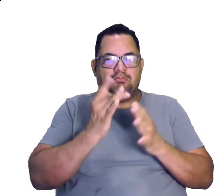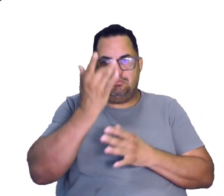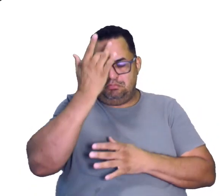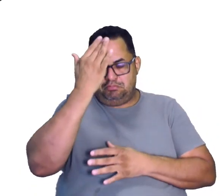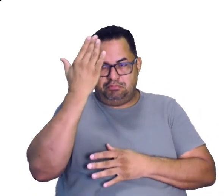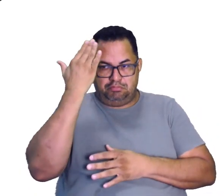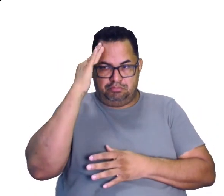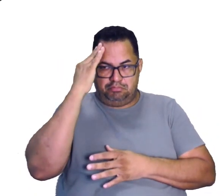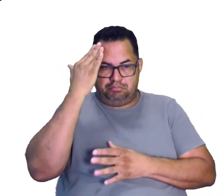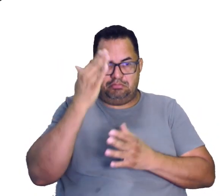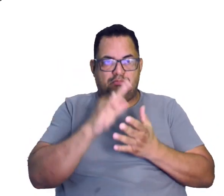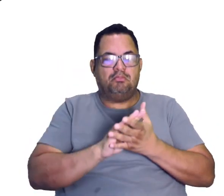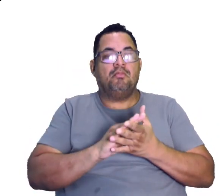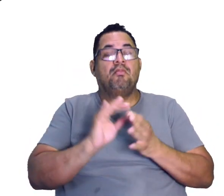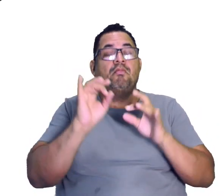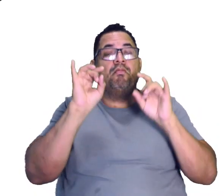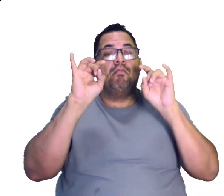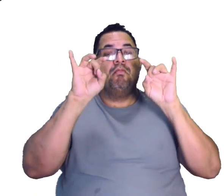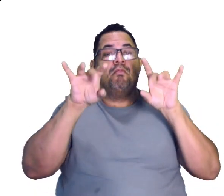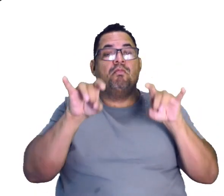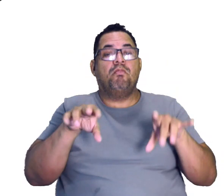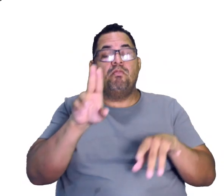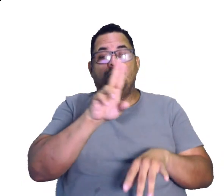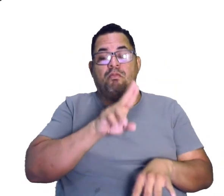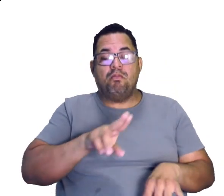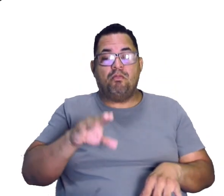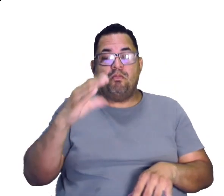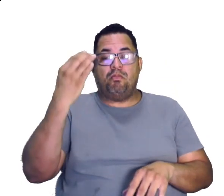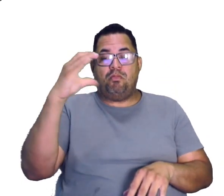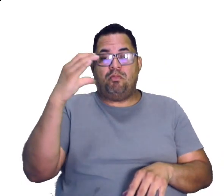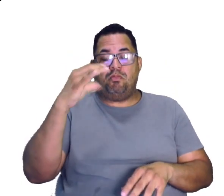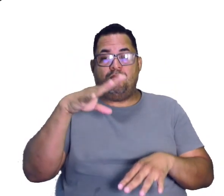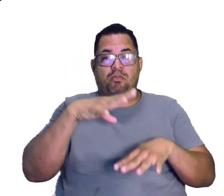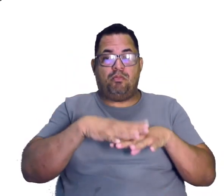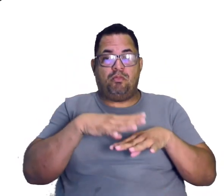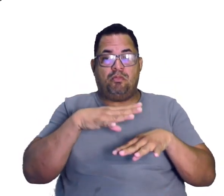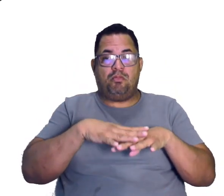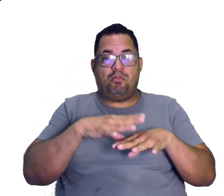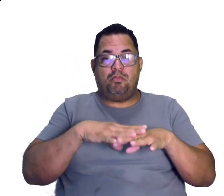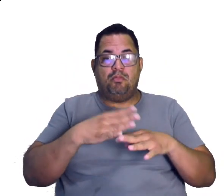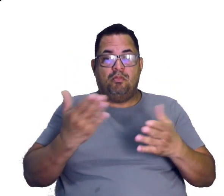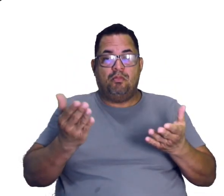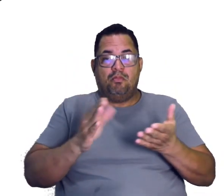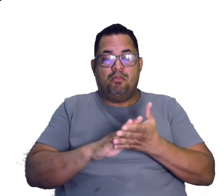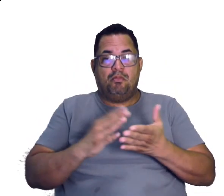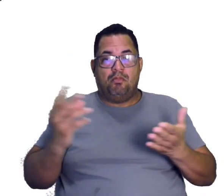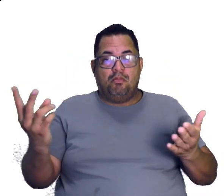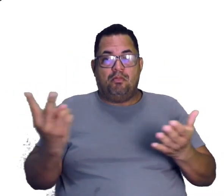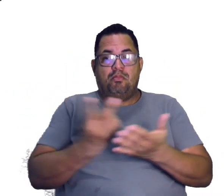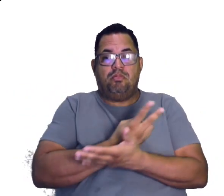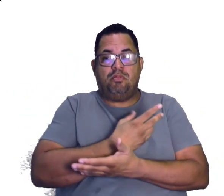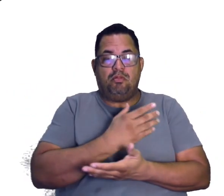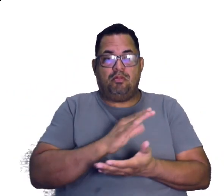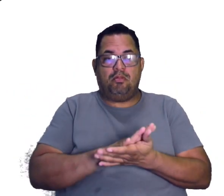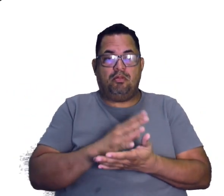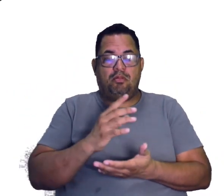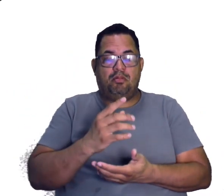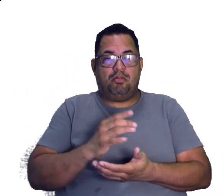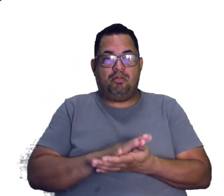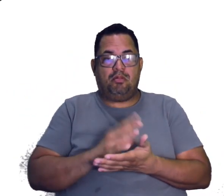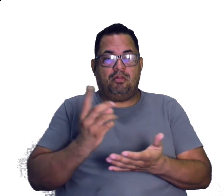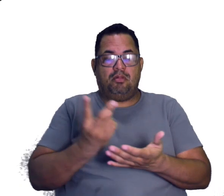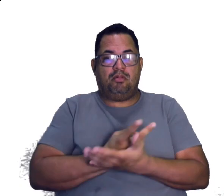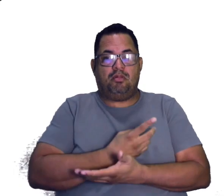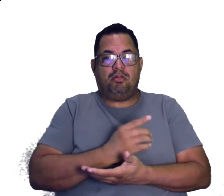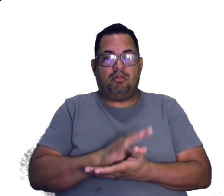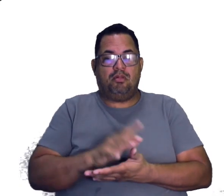fácil de lidar. Ela é especialmente útil nas nossas ciências, seja nas ciências da natureza, seja na matemática, em situações onde a